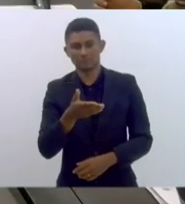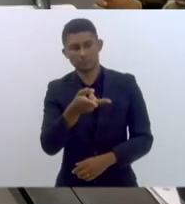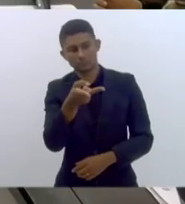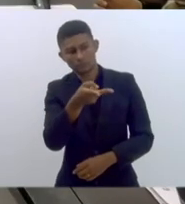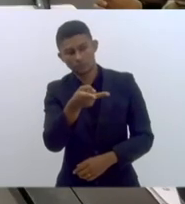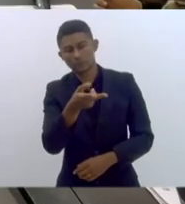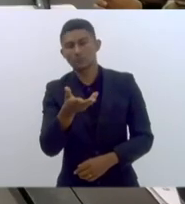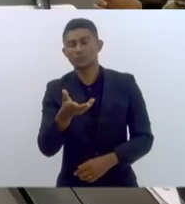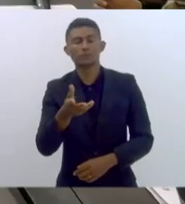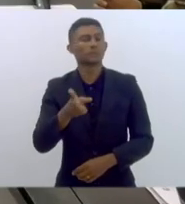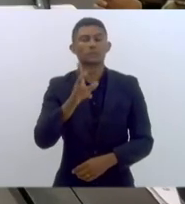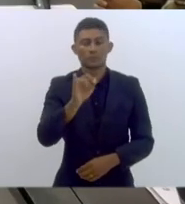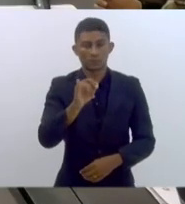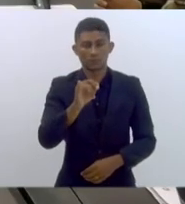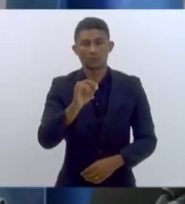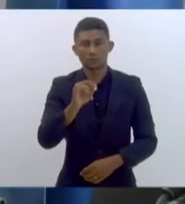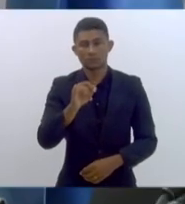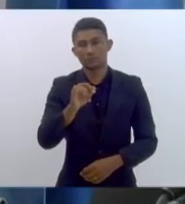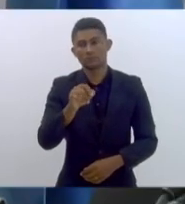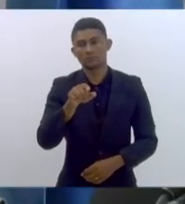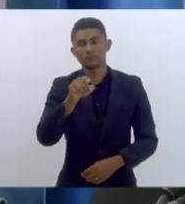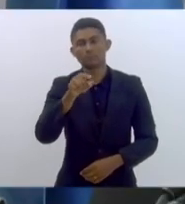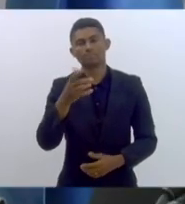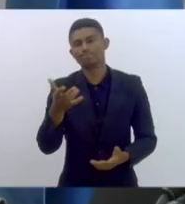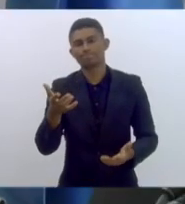Que se você pegar